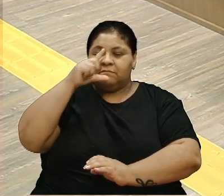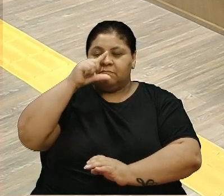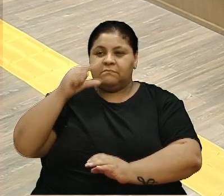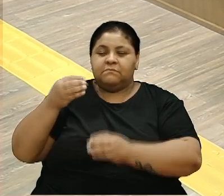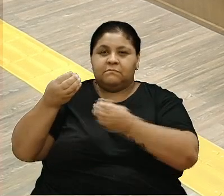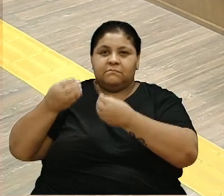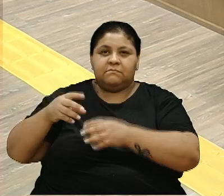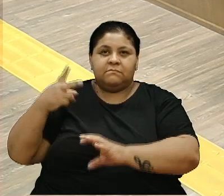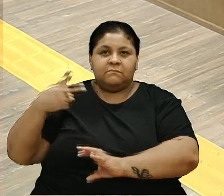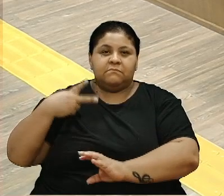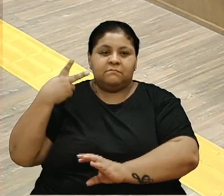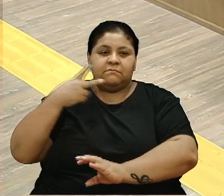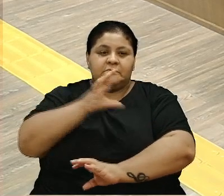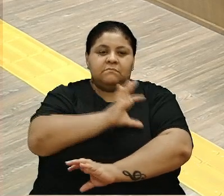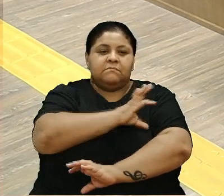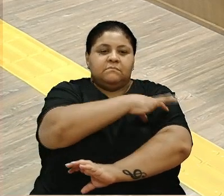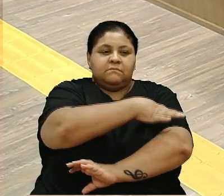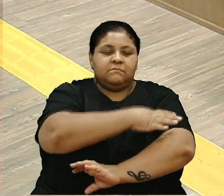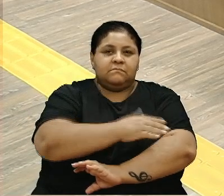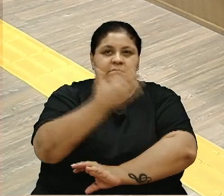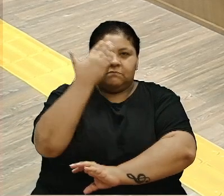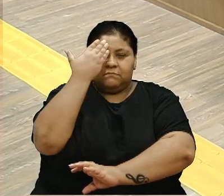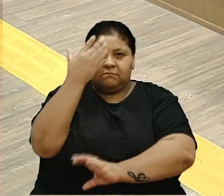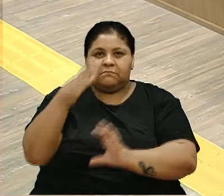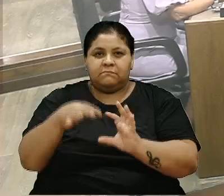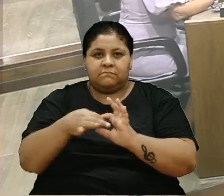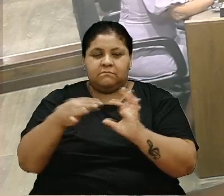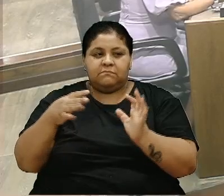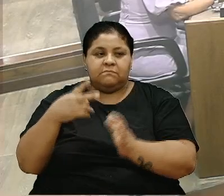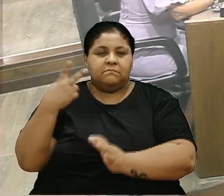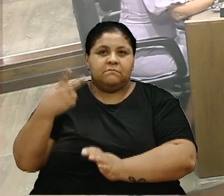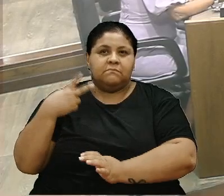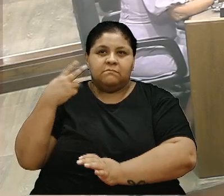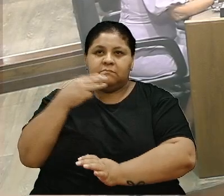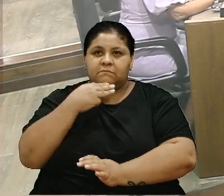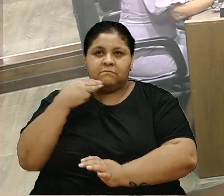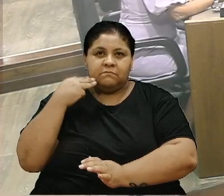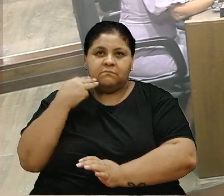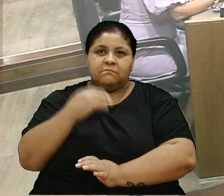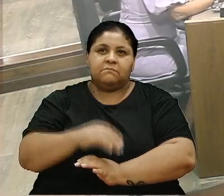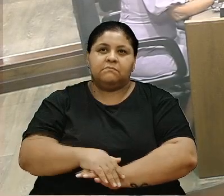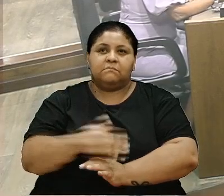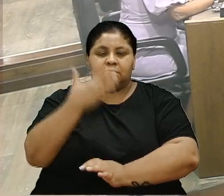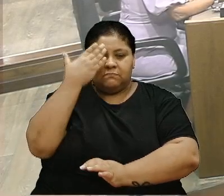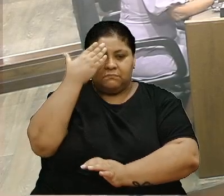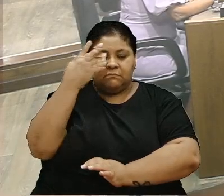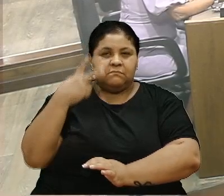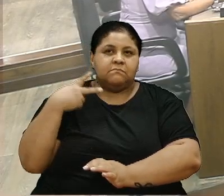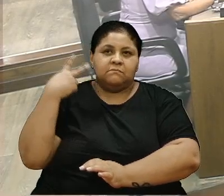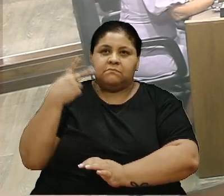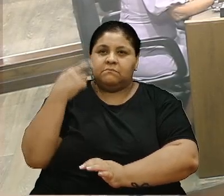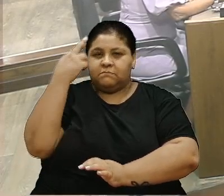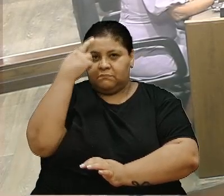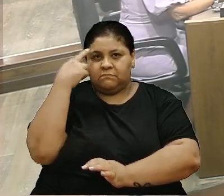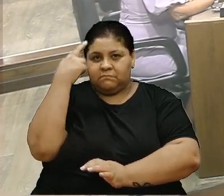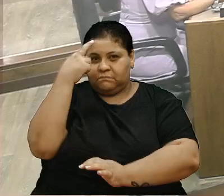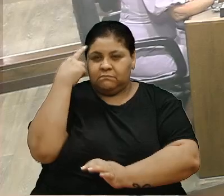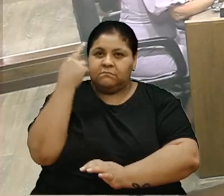prejudicado. Vereador tenente Cristiano Becker. Agradeço, irmão. Mão. Vereadora Marisol Santos. Agradeço, abre mão. Vereador Rafael